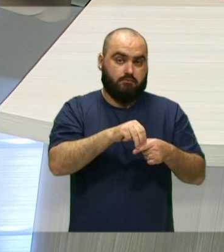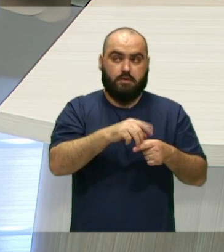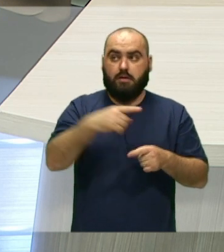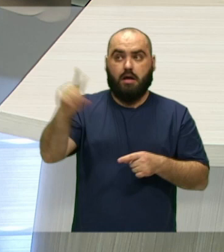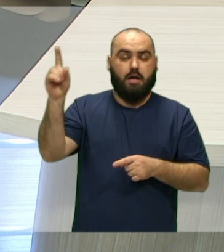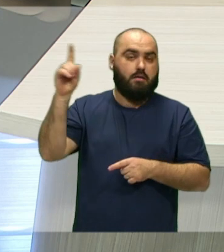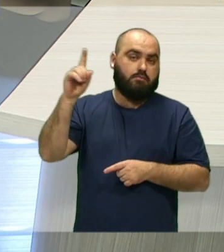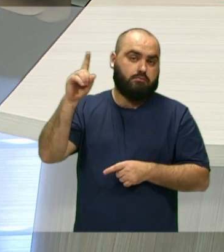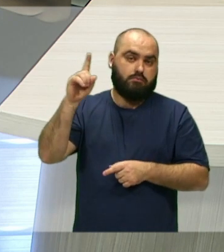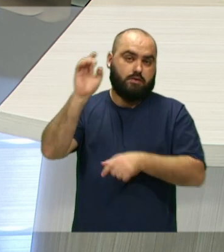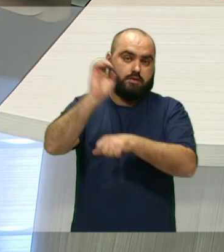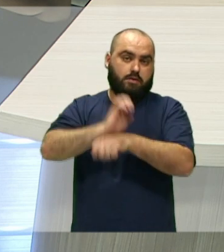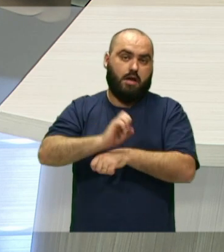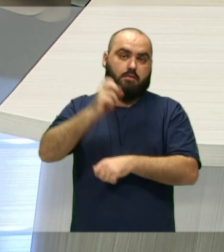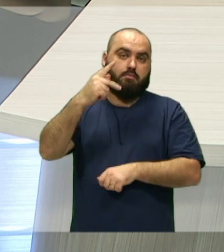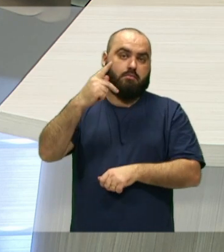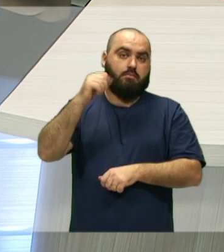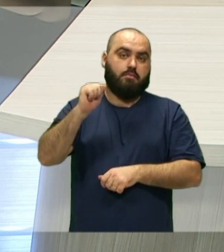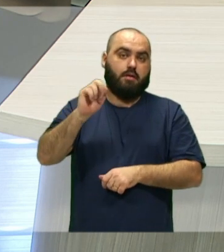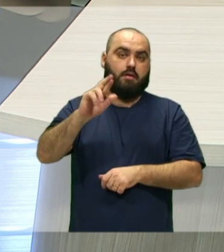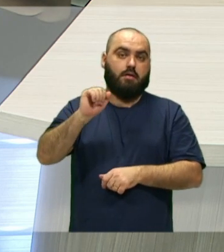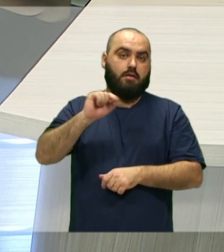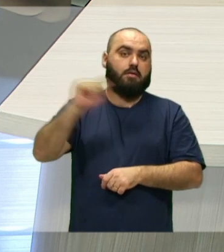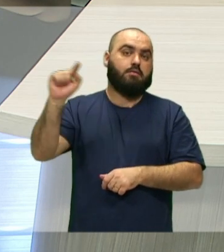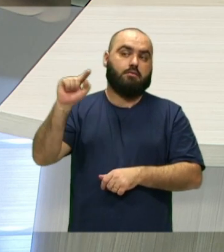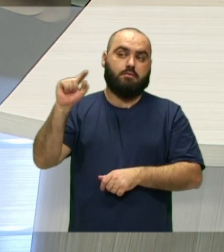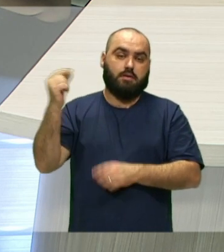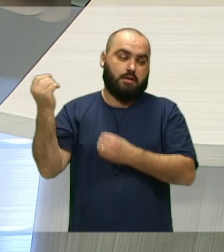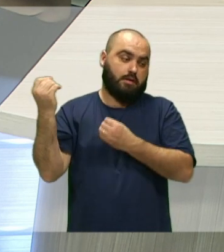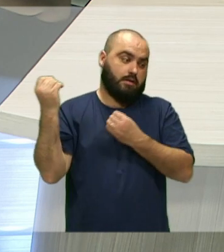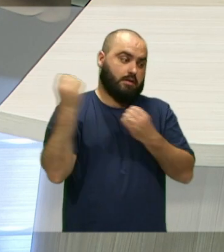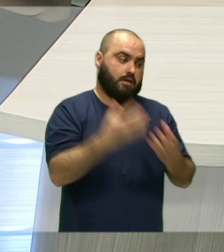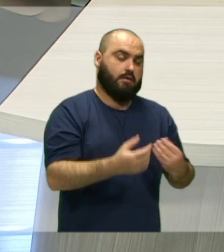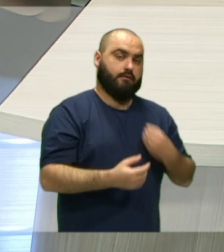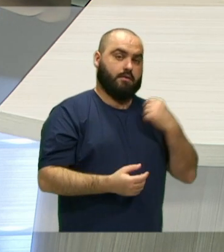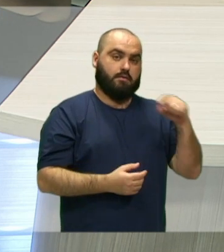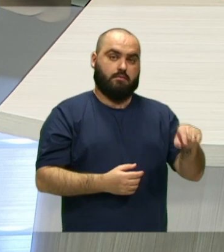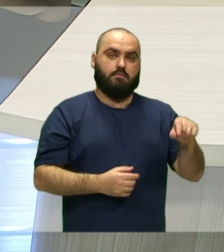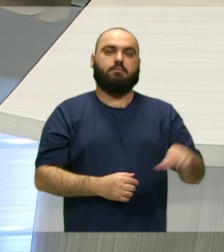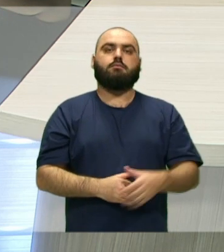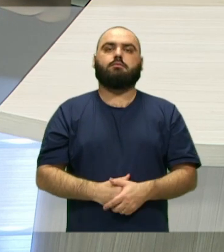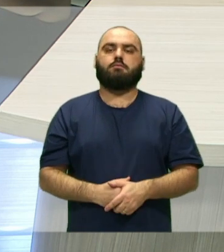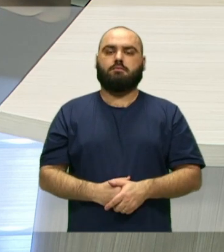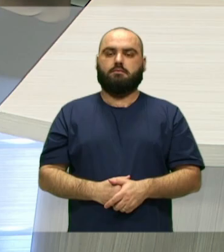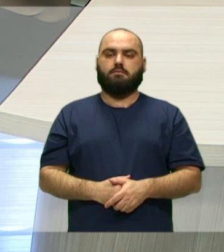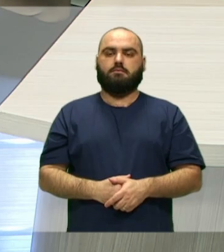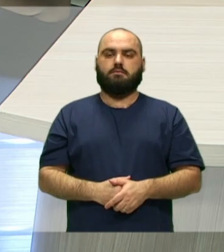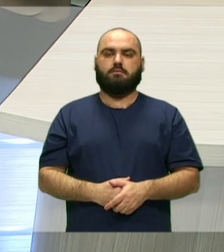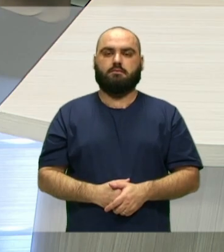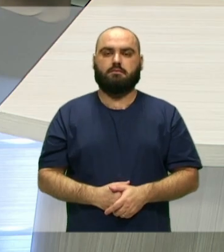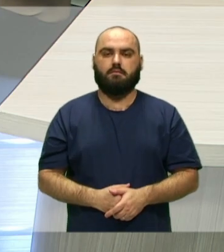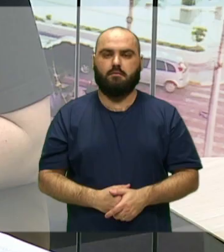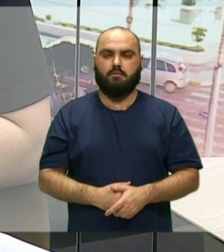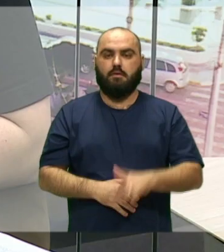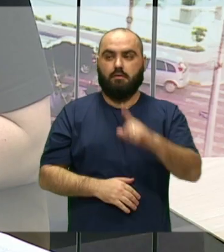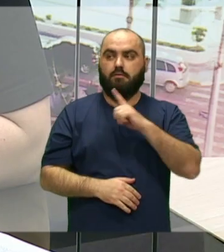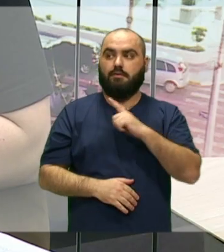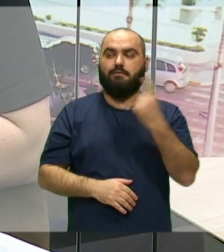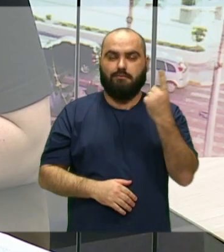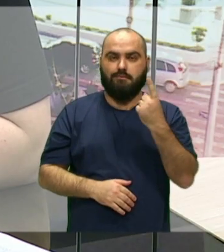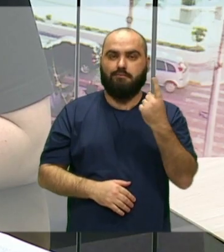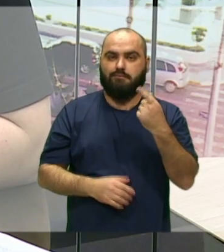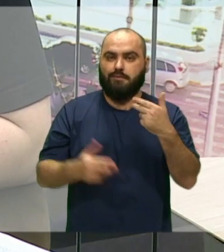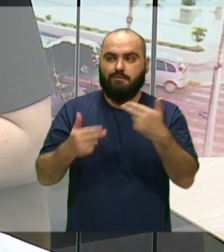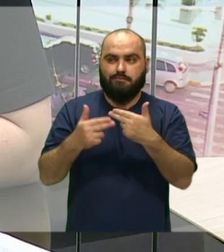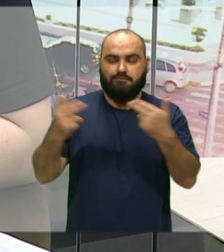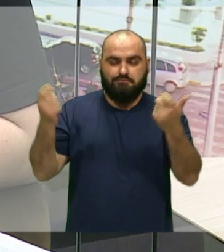Pará por exemplo e entrega aqui no balcão e o e o cidadão vem aqui e busca né Teve até um caso eh meio engraçado assim